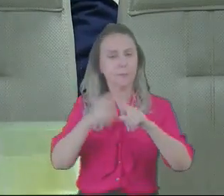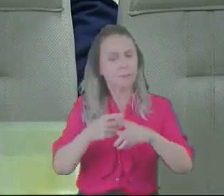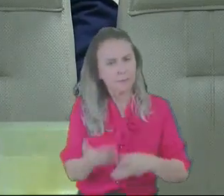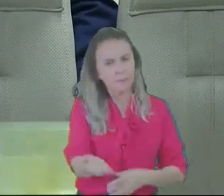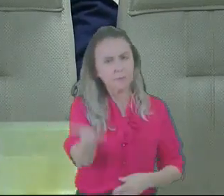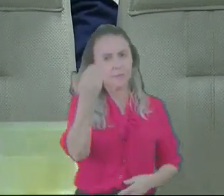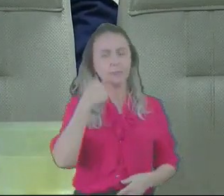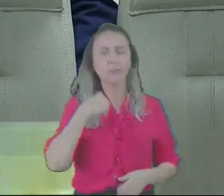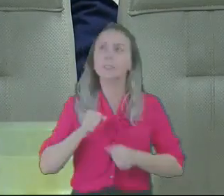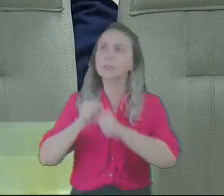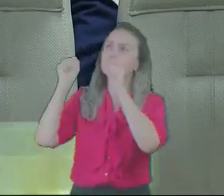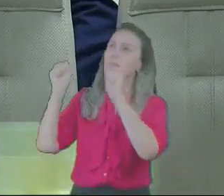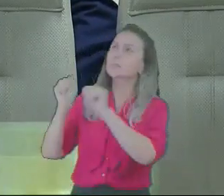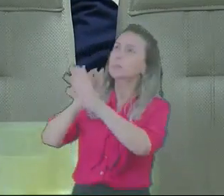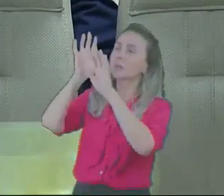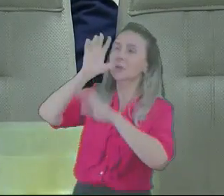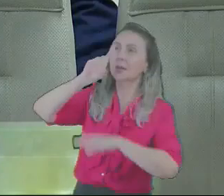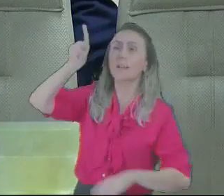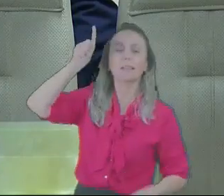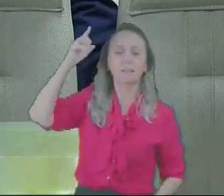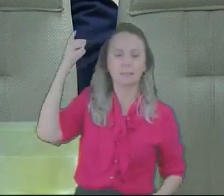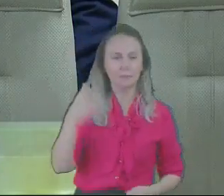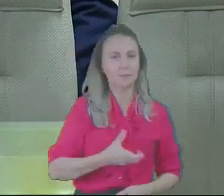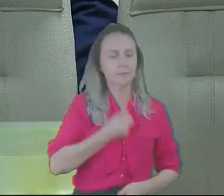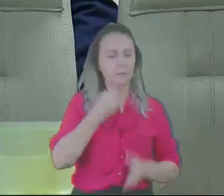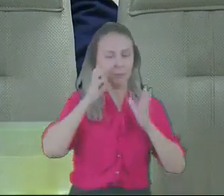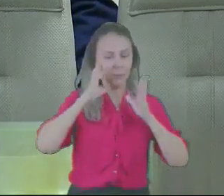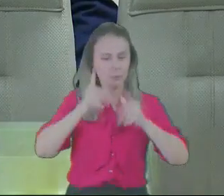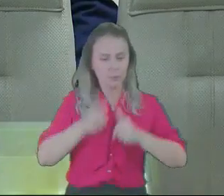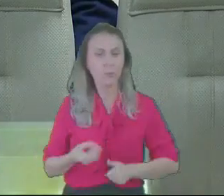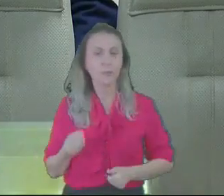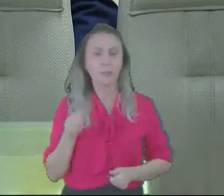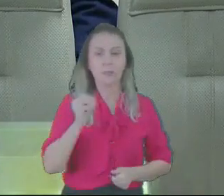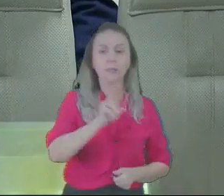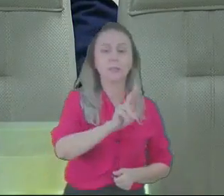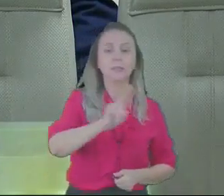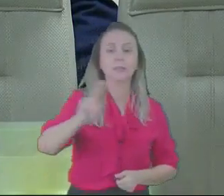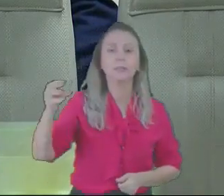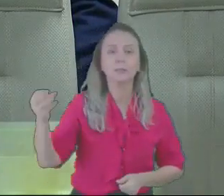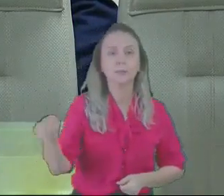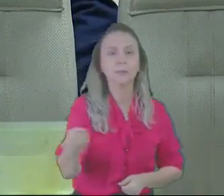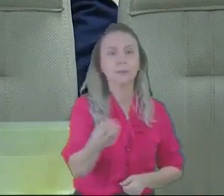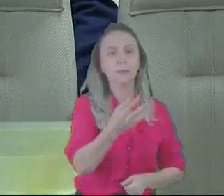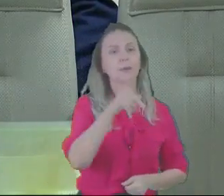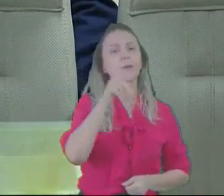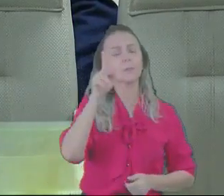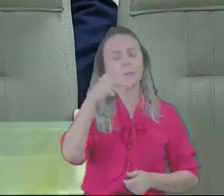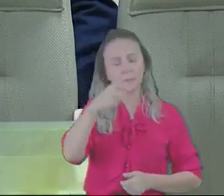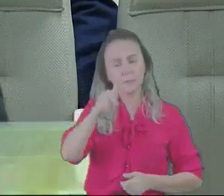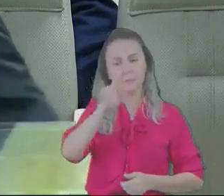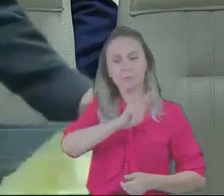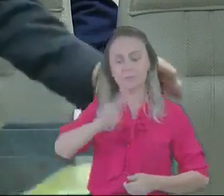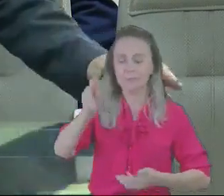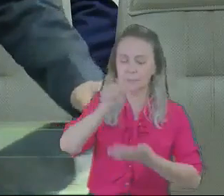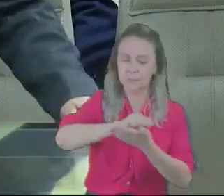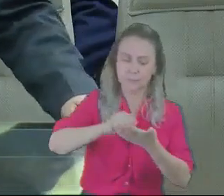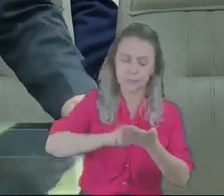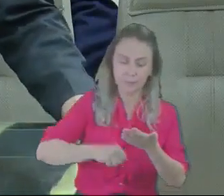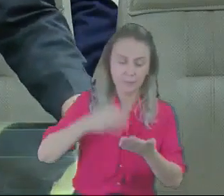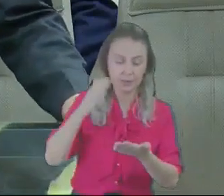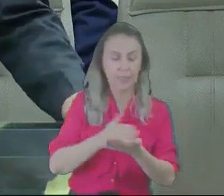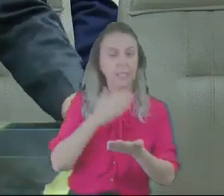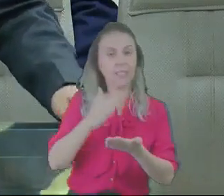o nome daquele que te salvou te remiu te deu um novo nome e o seu nome está escrito no livro da vida